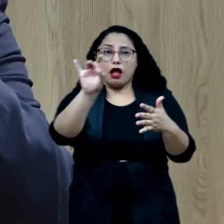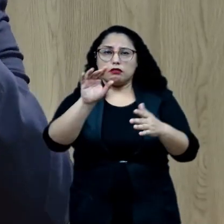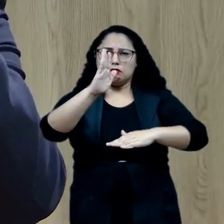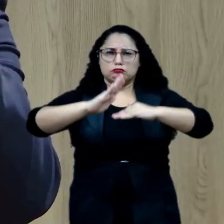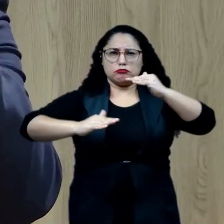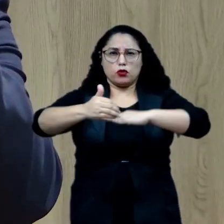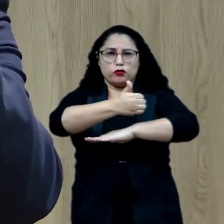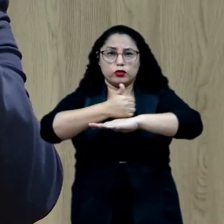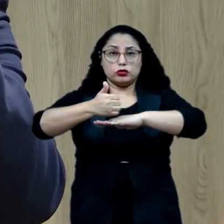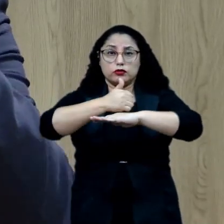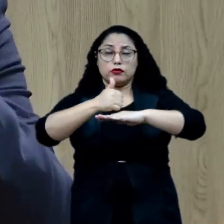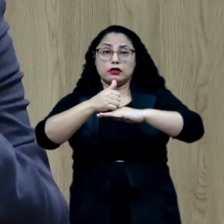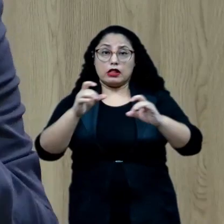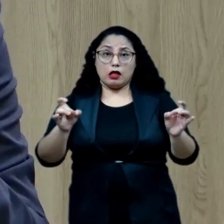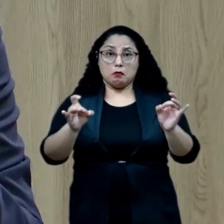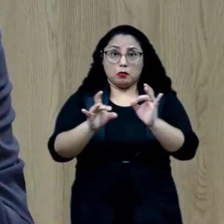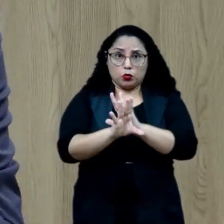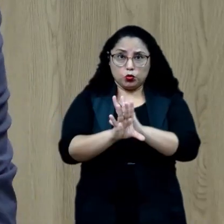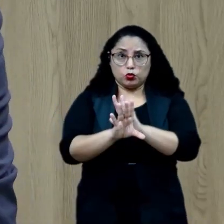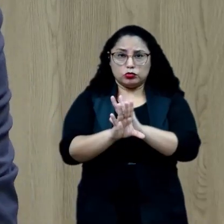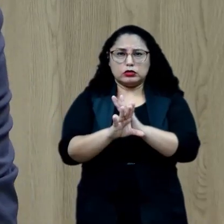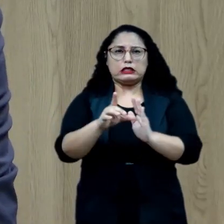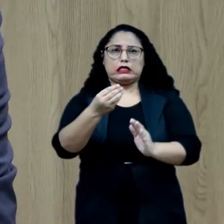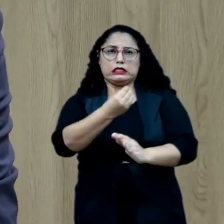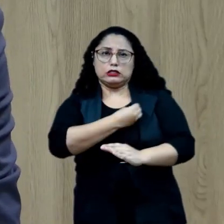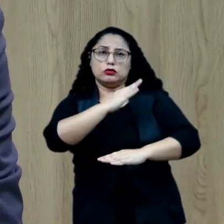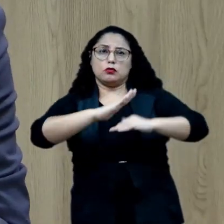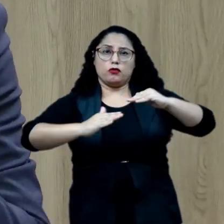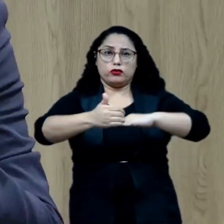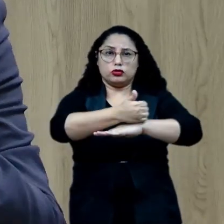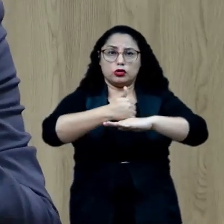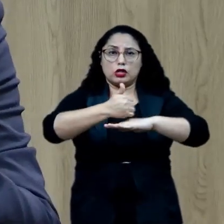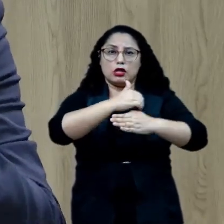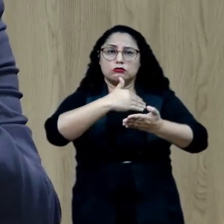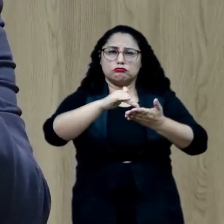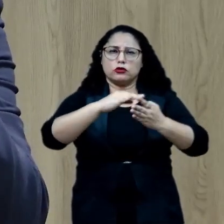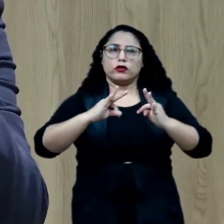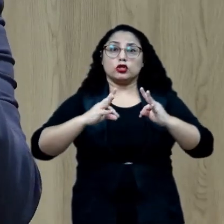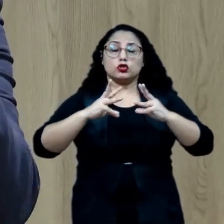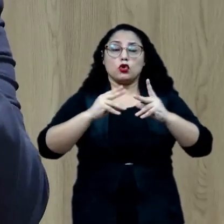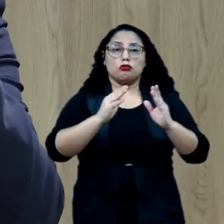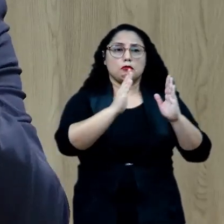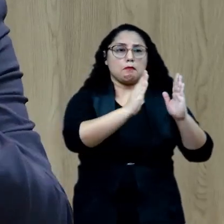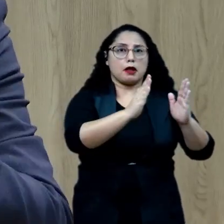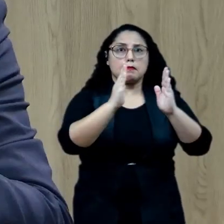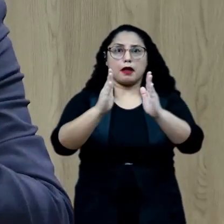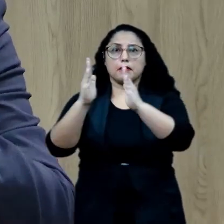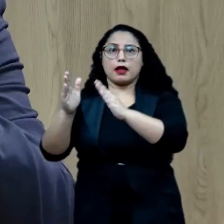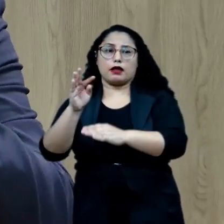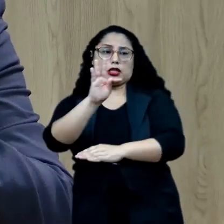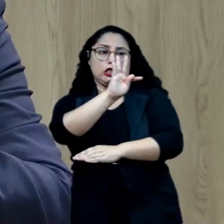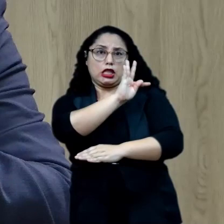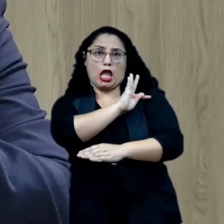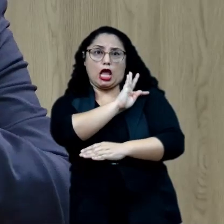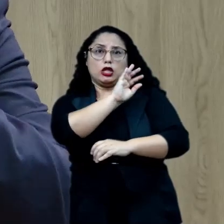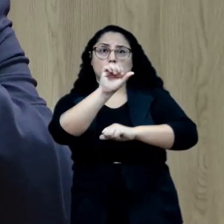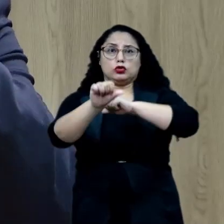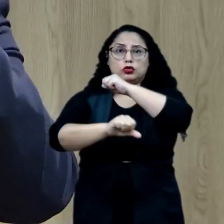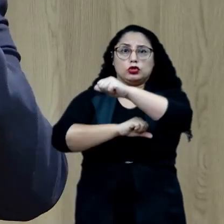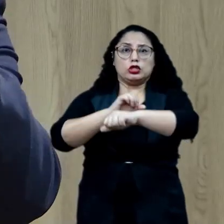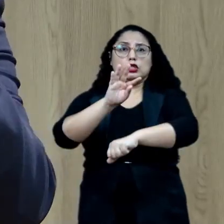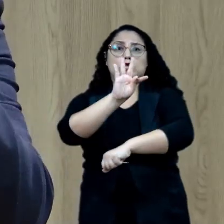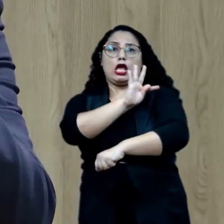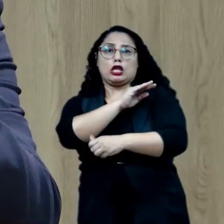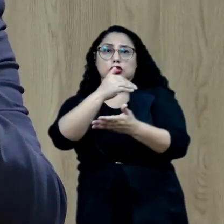ele vai estar num ponto. Existem profissionais de secretariado que fez todo o trajeto. Fez o técnico, se tornou técnico de